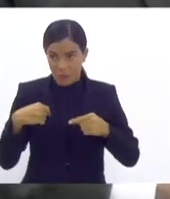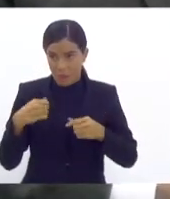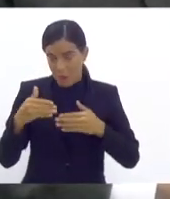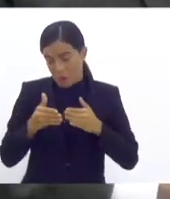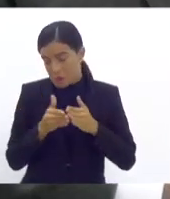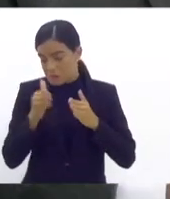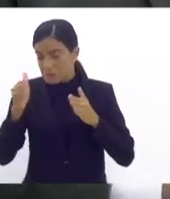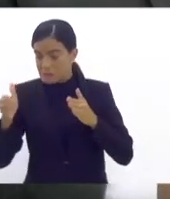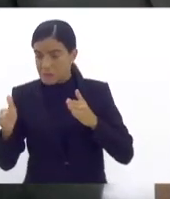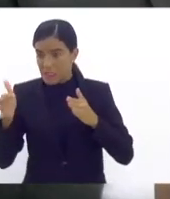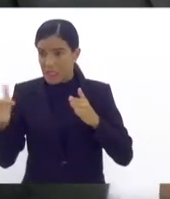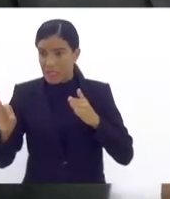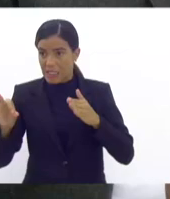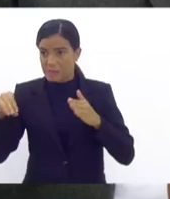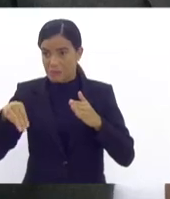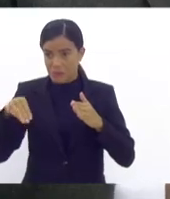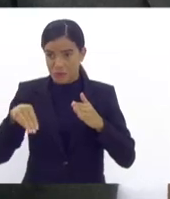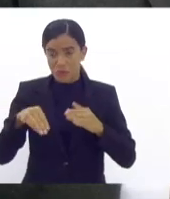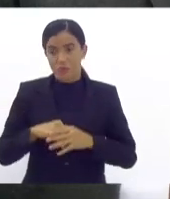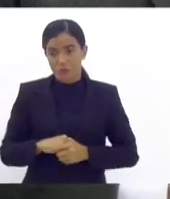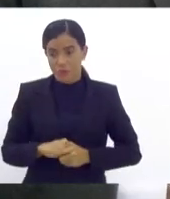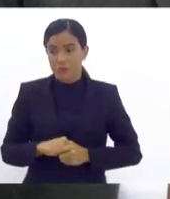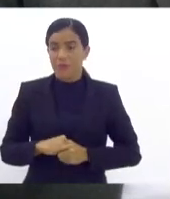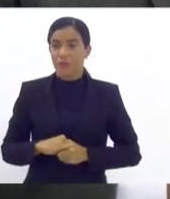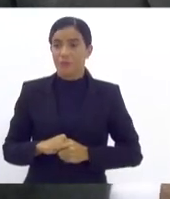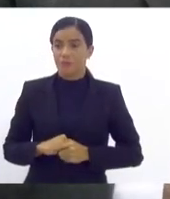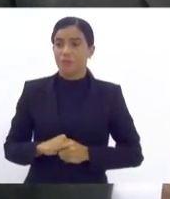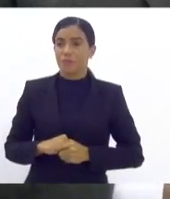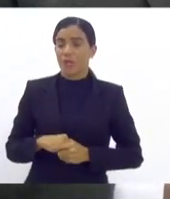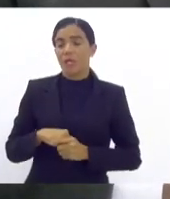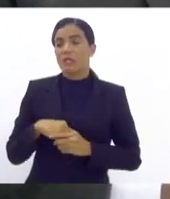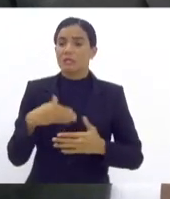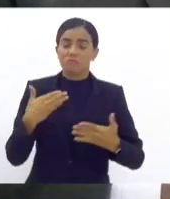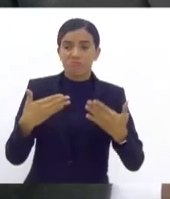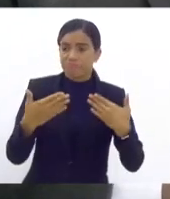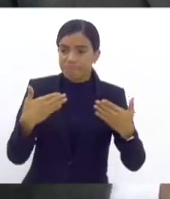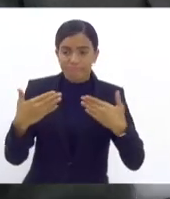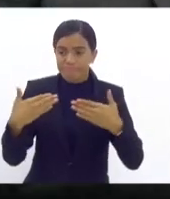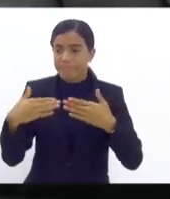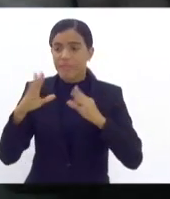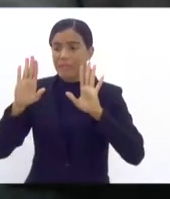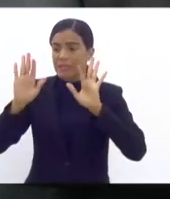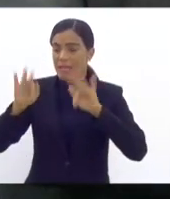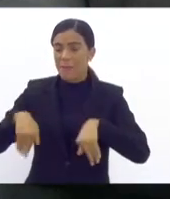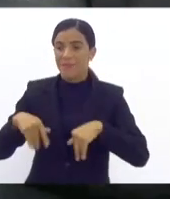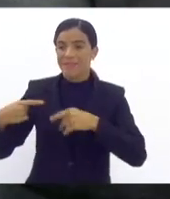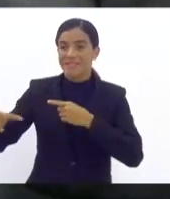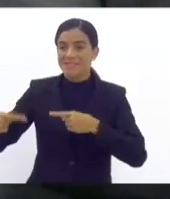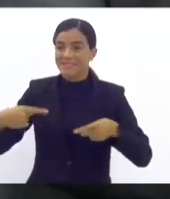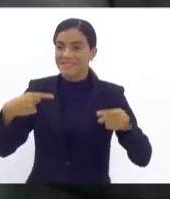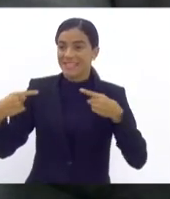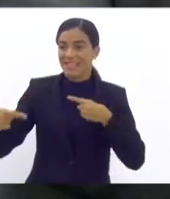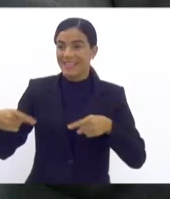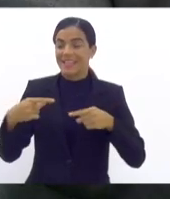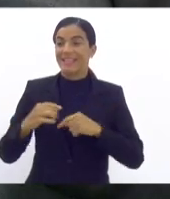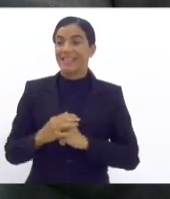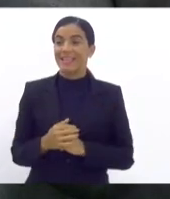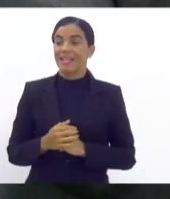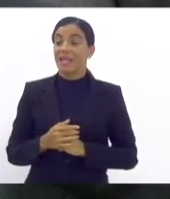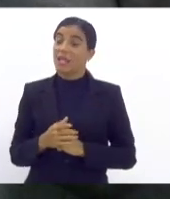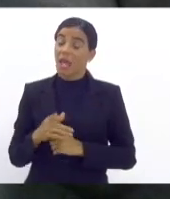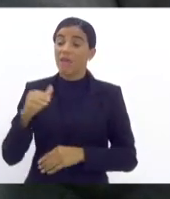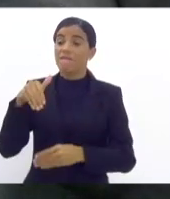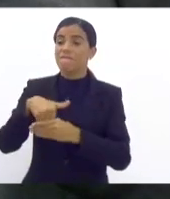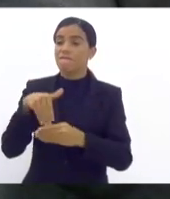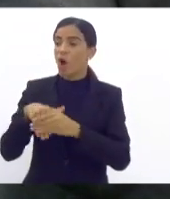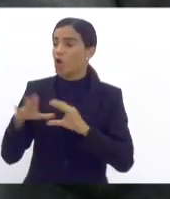10 minutinhos para ir até o 48... A gente termina com os projetos de constitucionalidade que tem discussão e de repente, até vota em